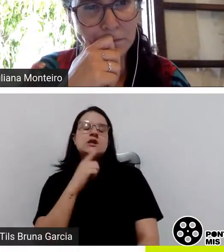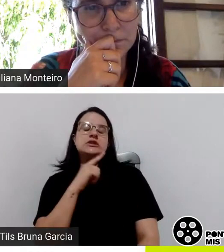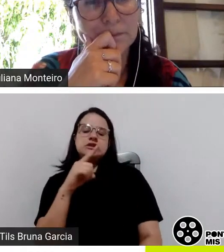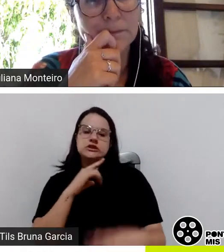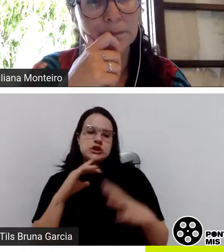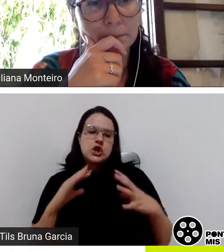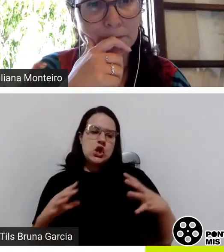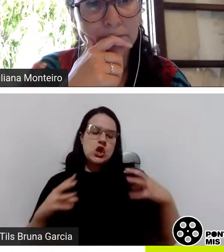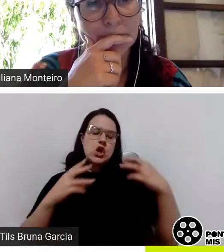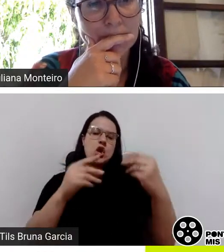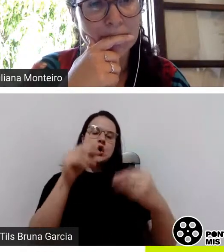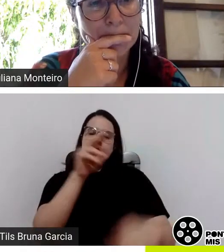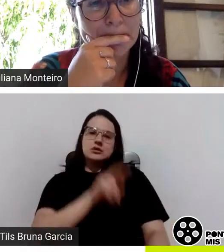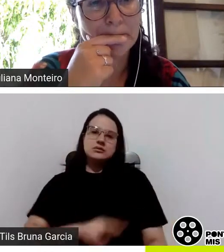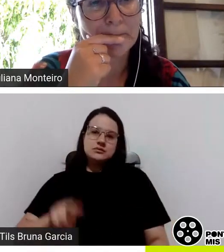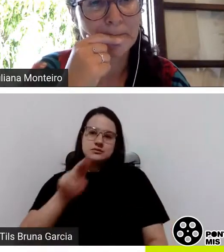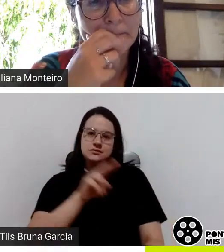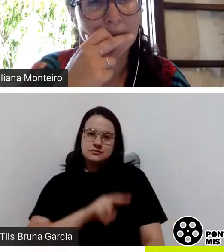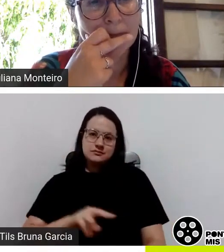né? Assim...